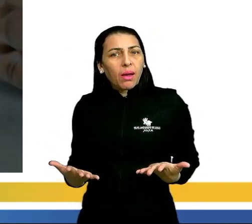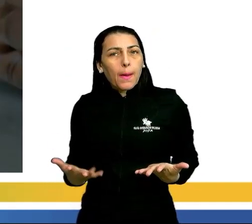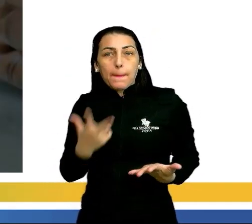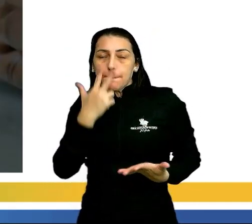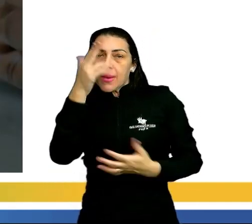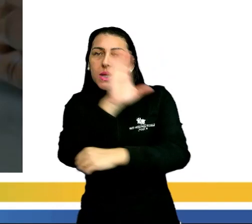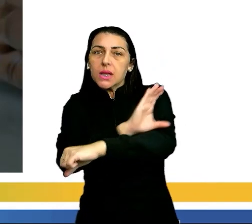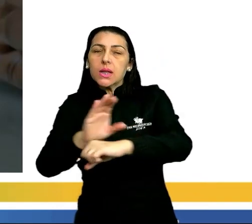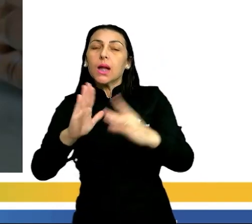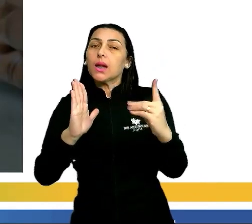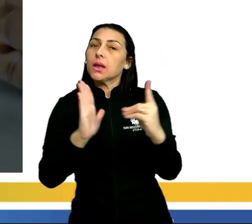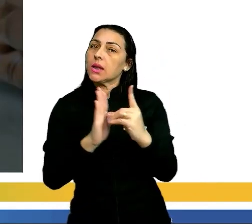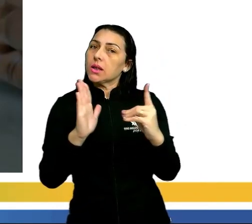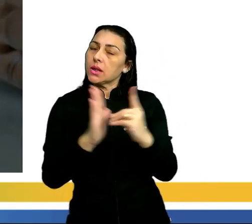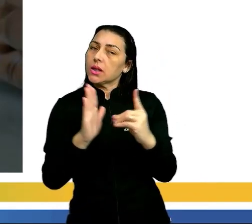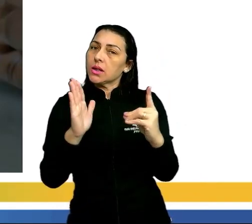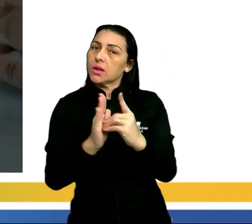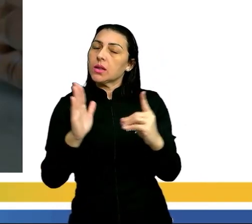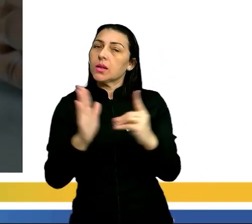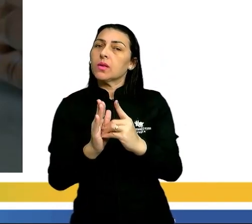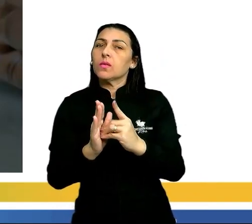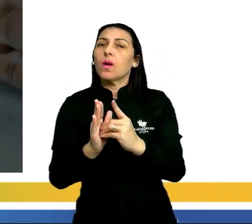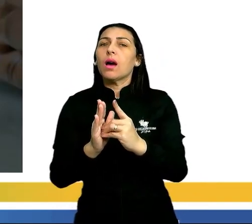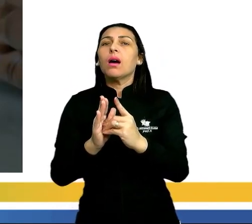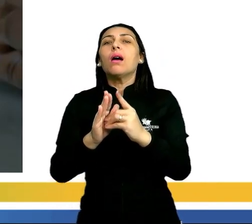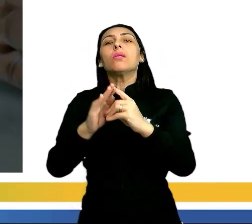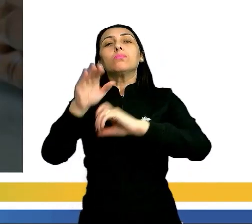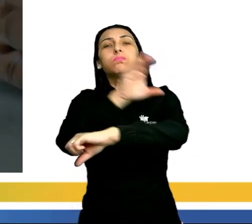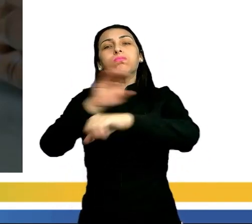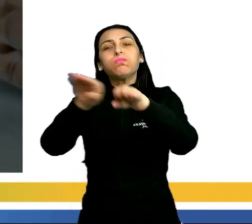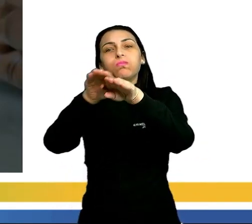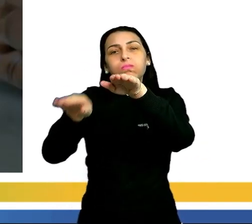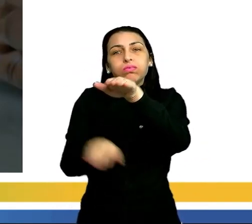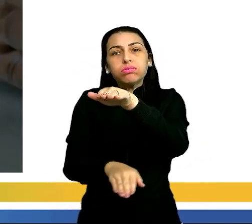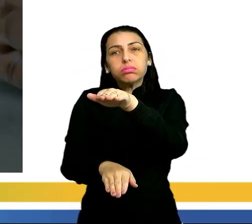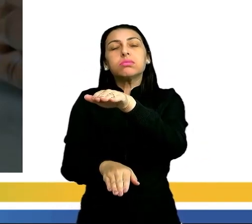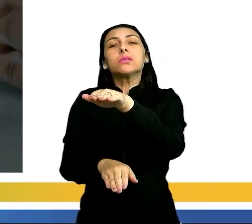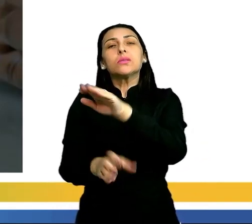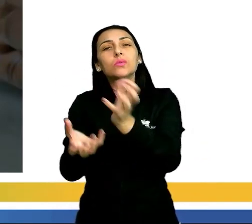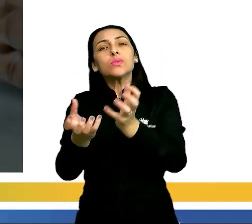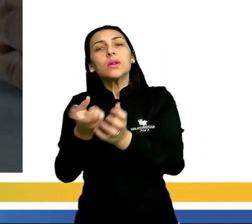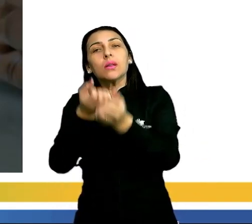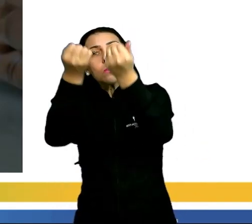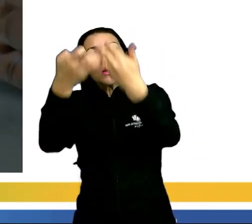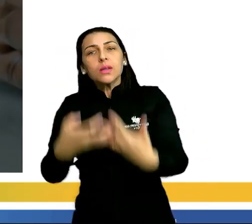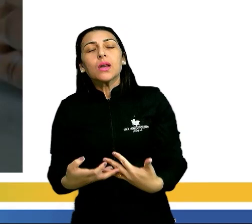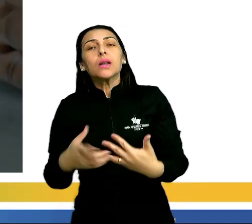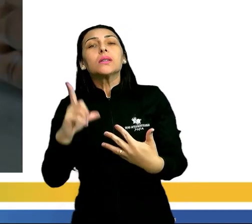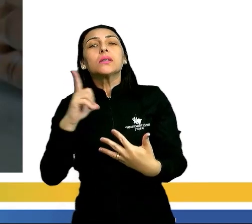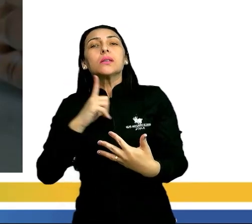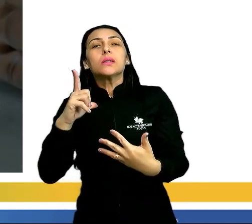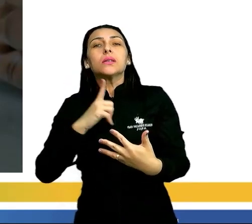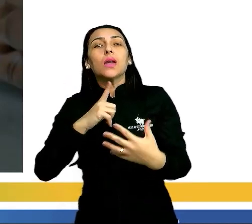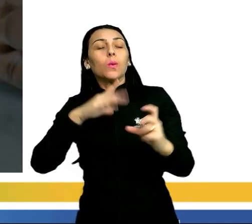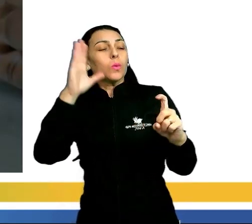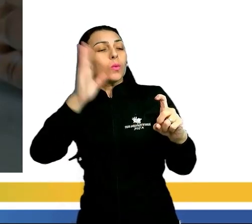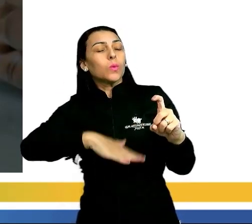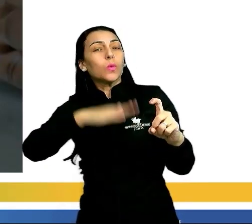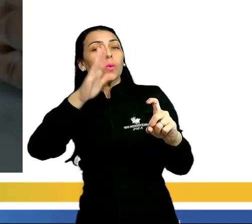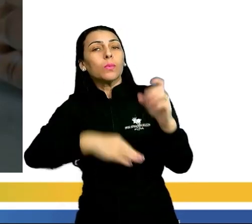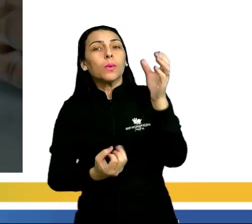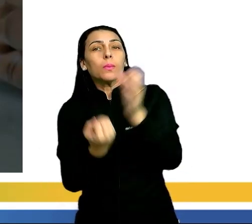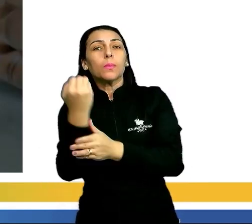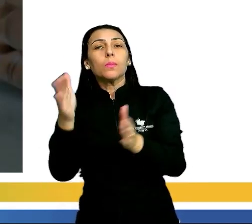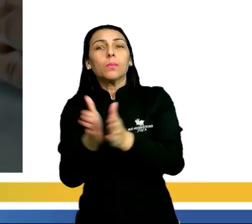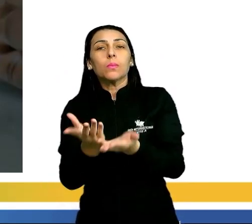a cultura indígena fosse uma cultura inferior. Eu só quero dizer aqui uma coisa, que quando nós temos o mito da criação na